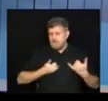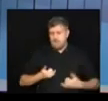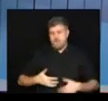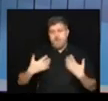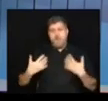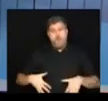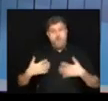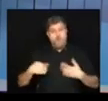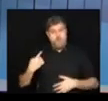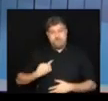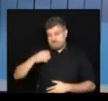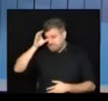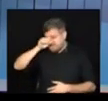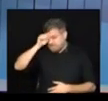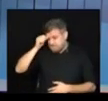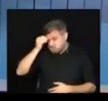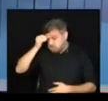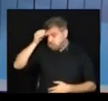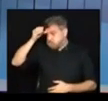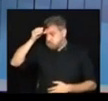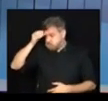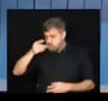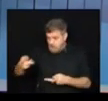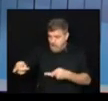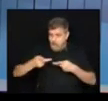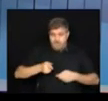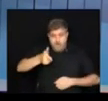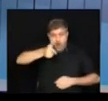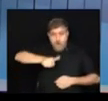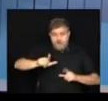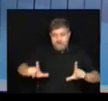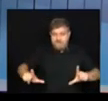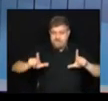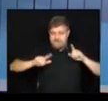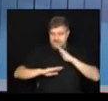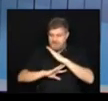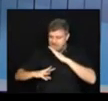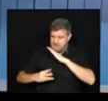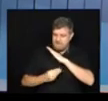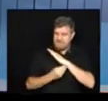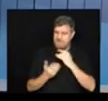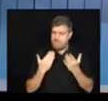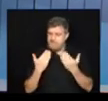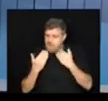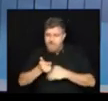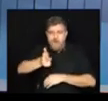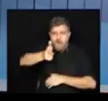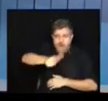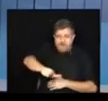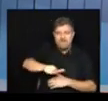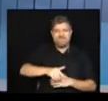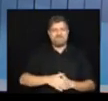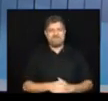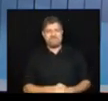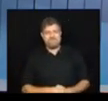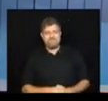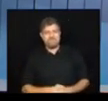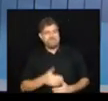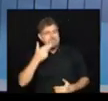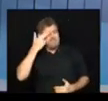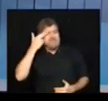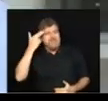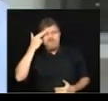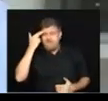para o Câmara Total. Já fico o convite aqui para uma próxima oportunidade para a gente voltar a conversar, Rubens. Gabriel, eu